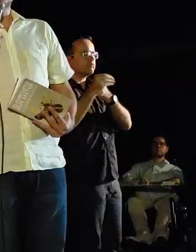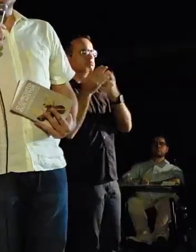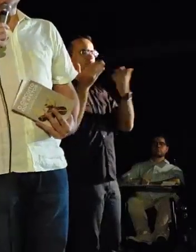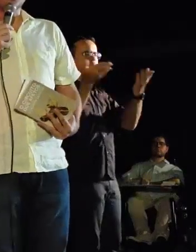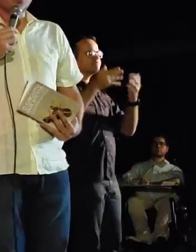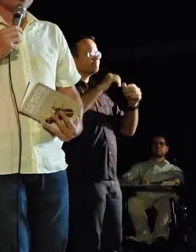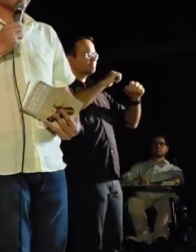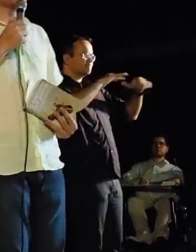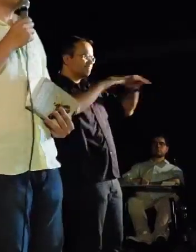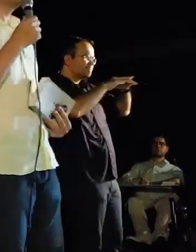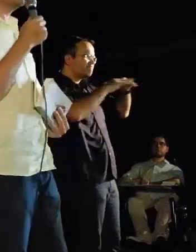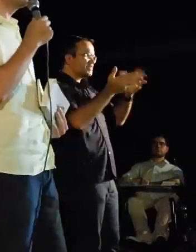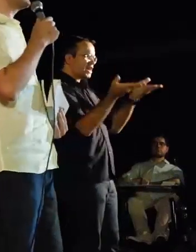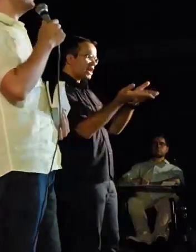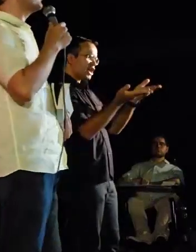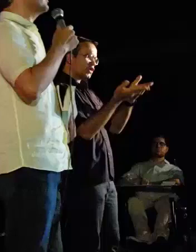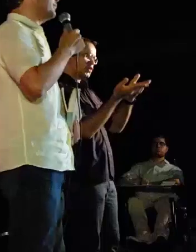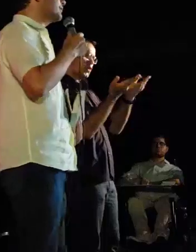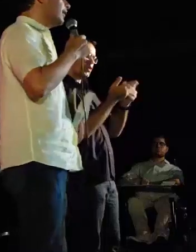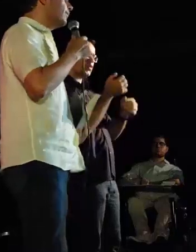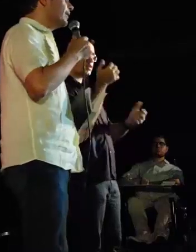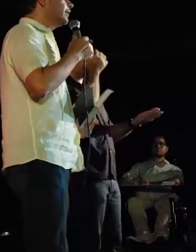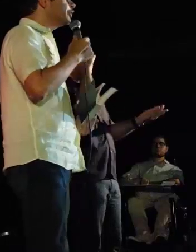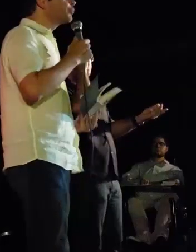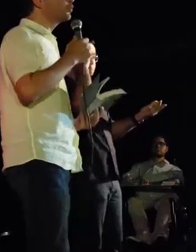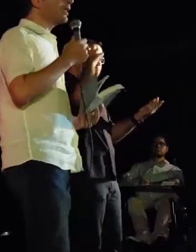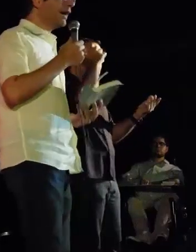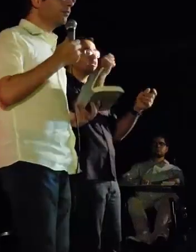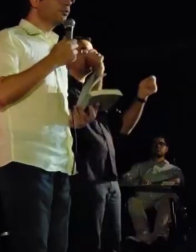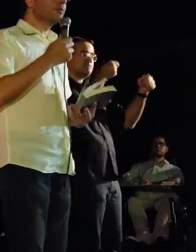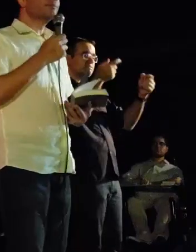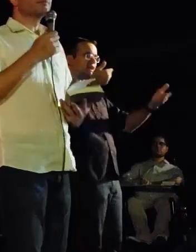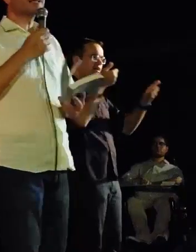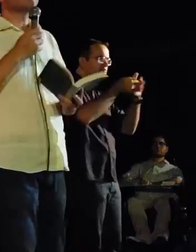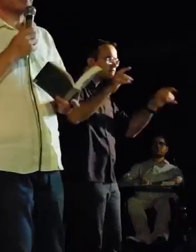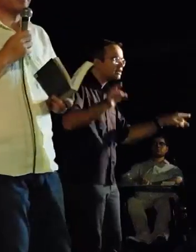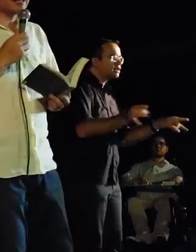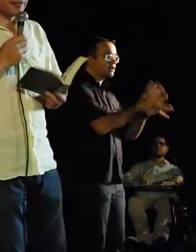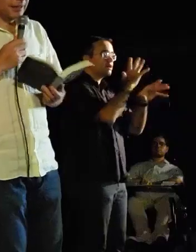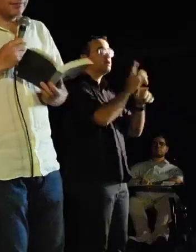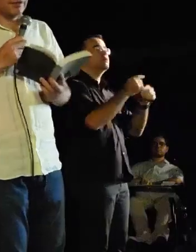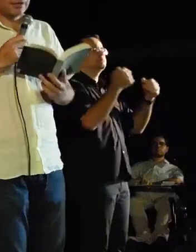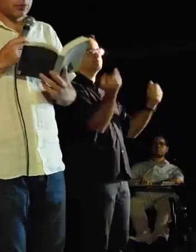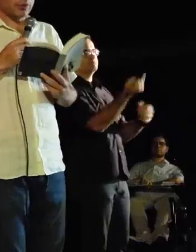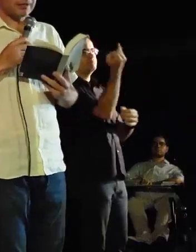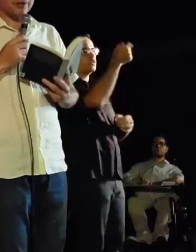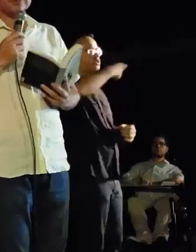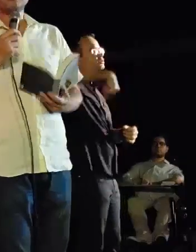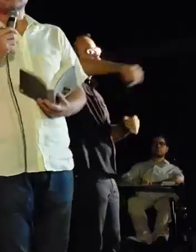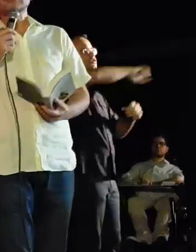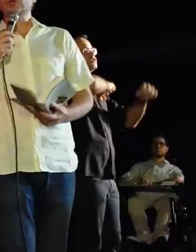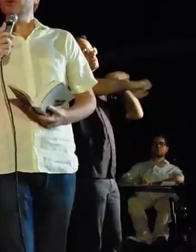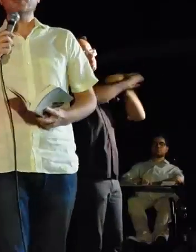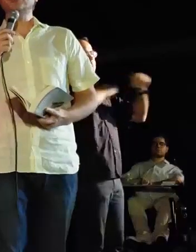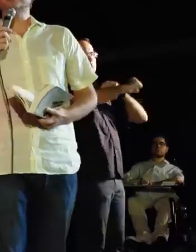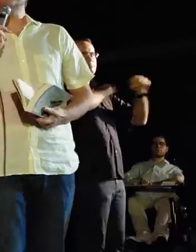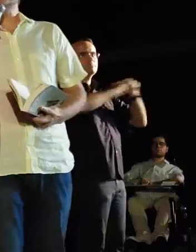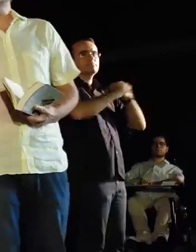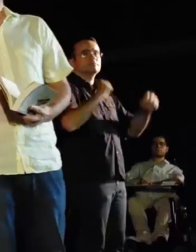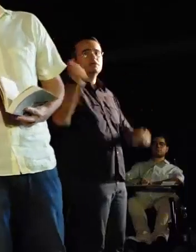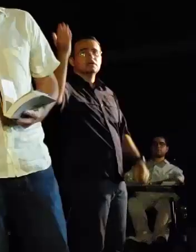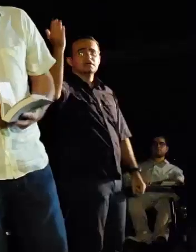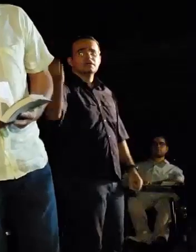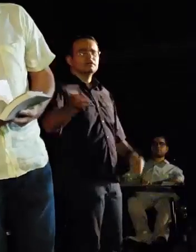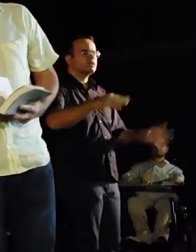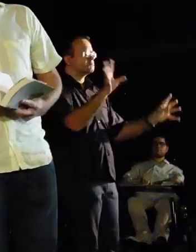esperamos seja curta e que para isso é absolutamente fundamental disputarmos as ideias em circulação. Meu papel aqui